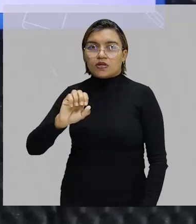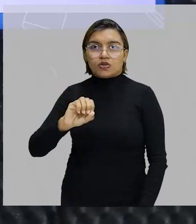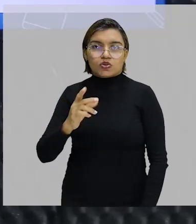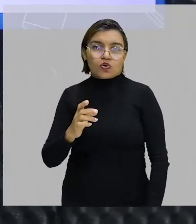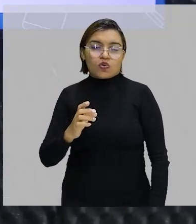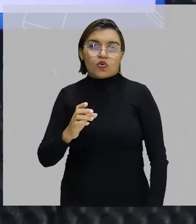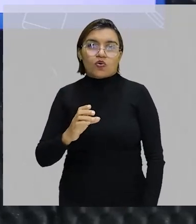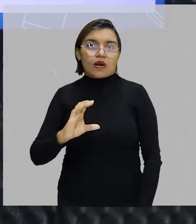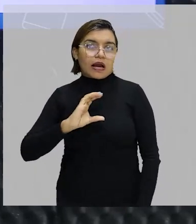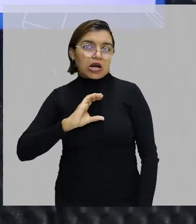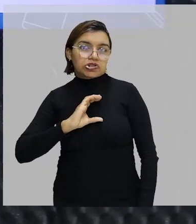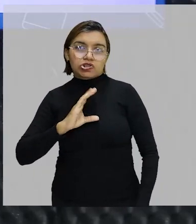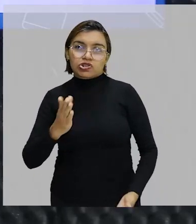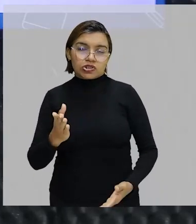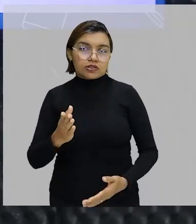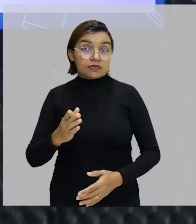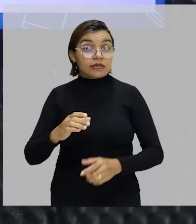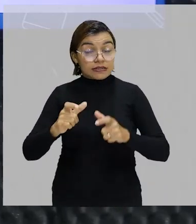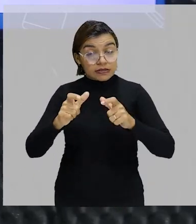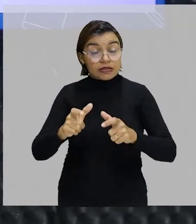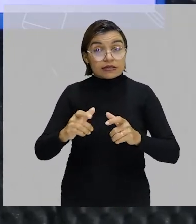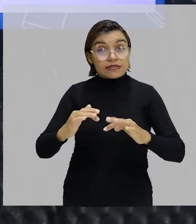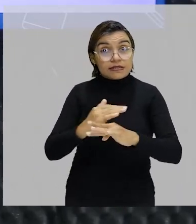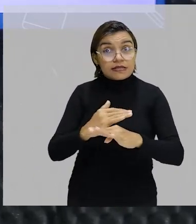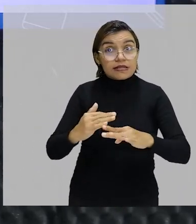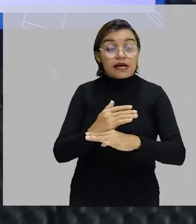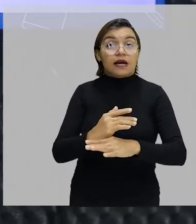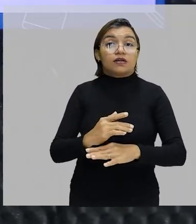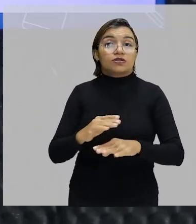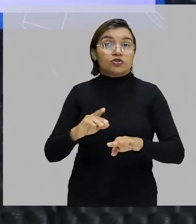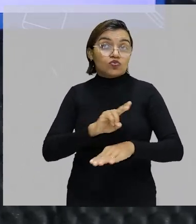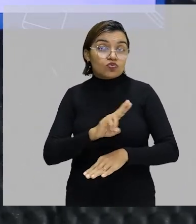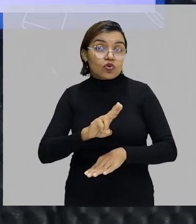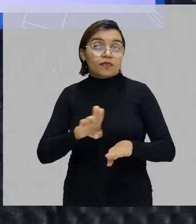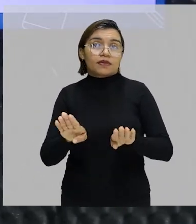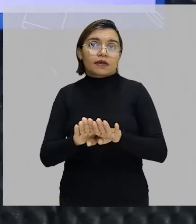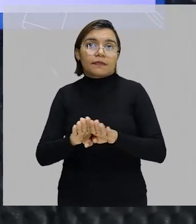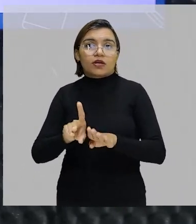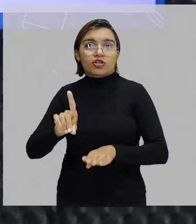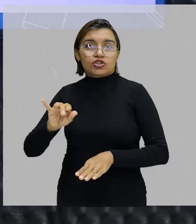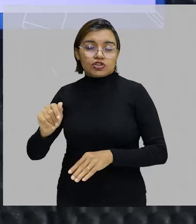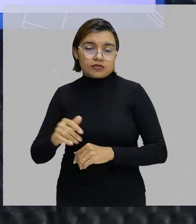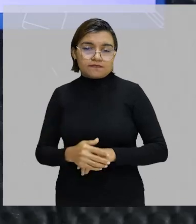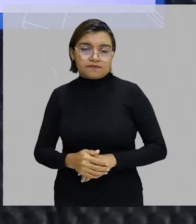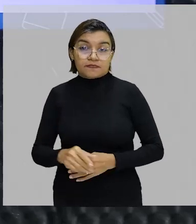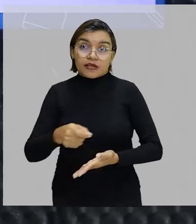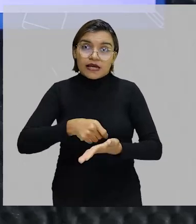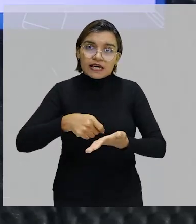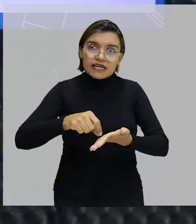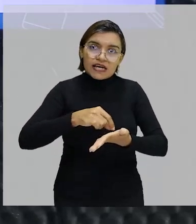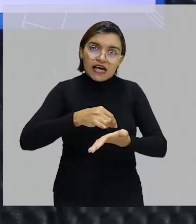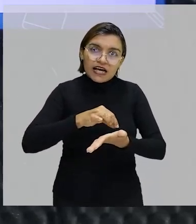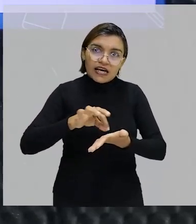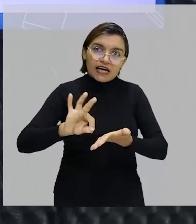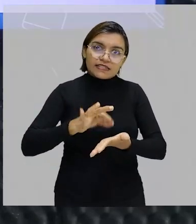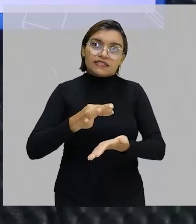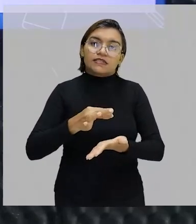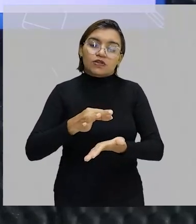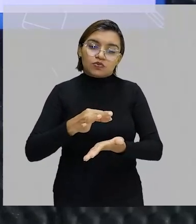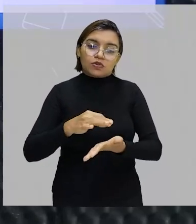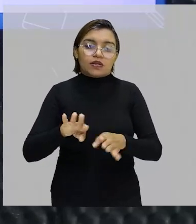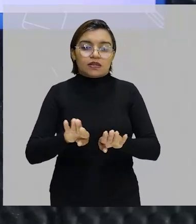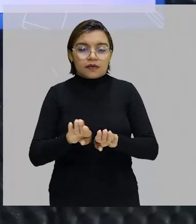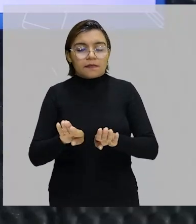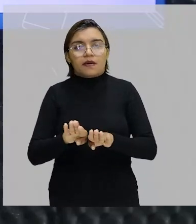Caxias, enfim, da cidade, a data. E a assinatura, quem está pedindo? Fulano de tal, aluno tal,